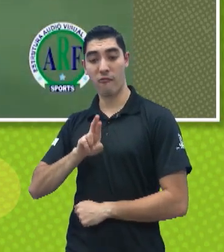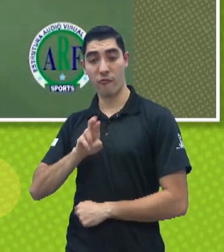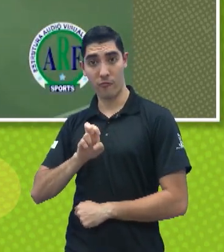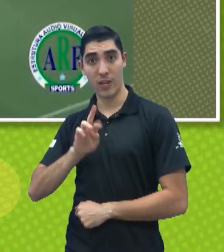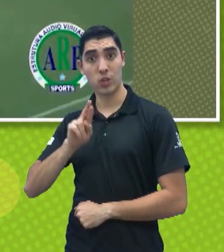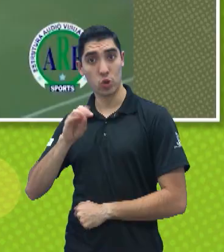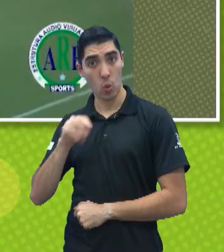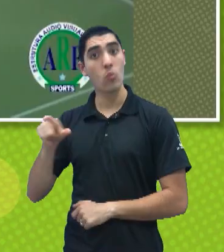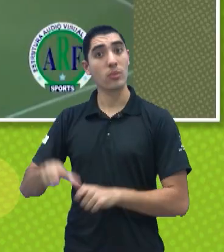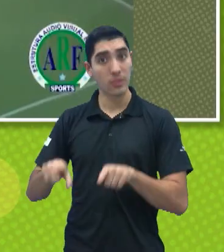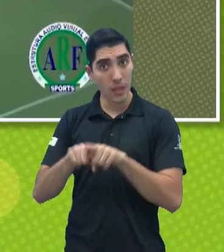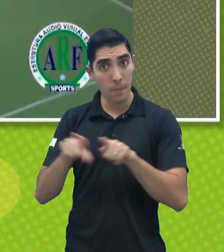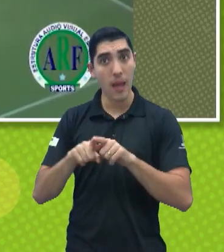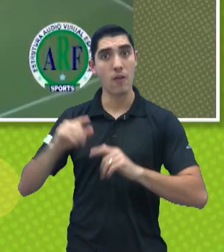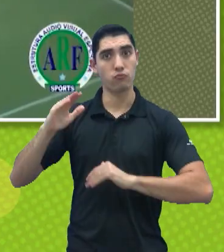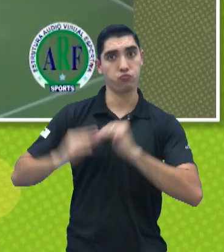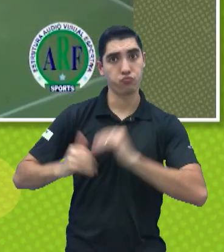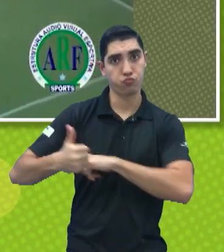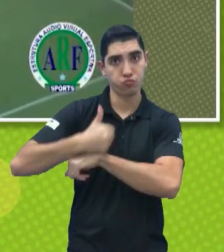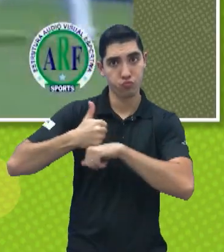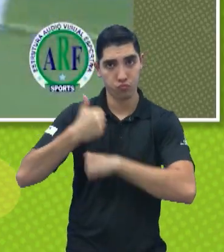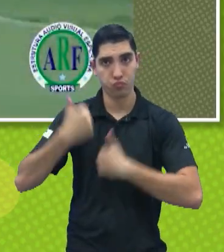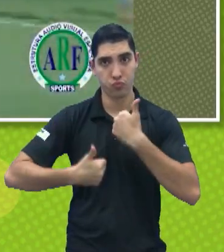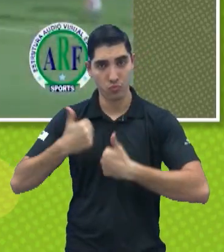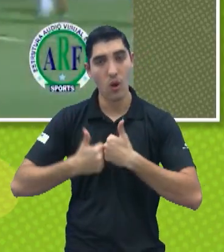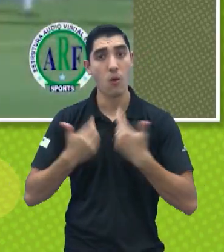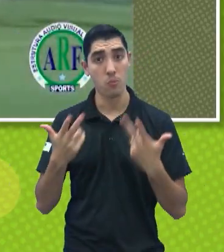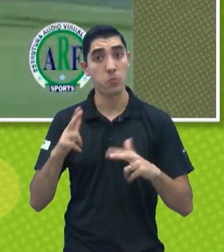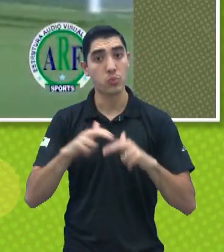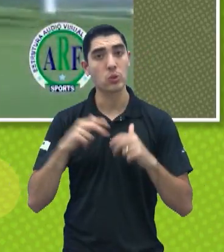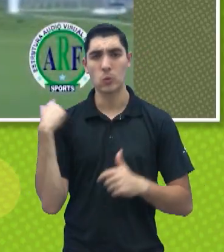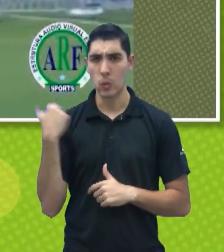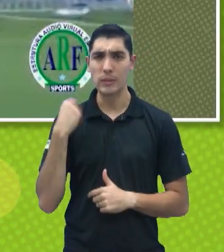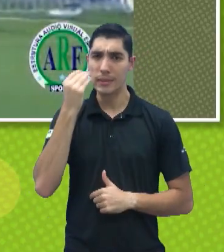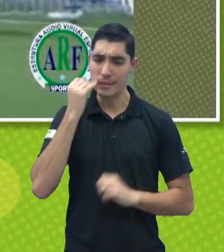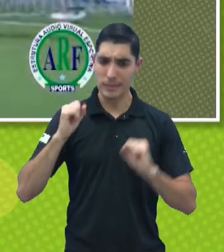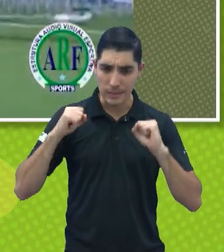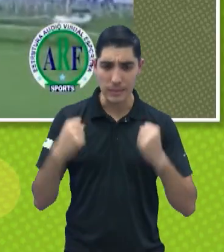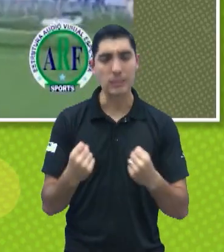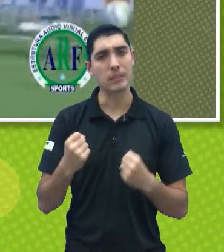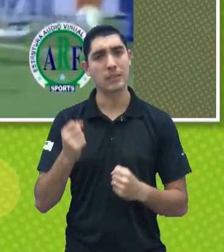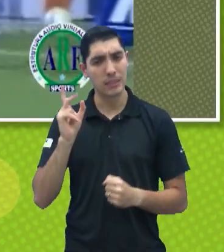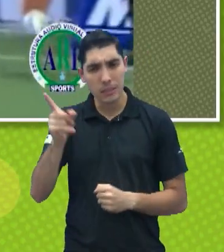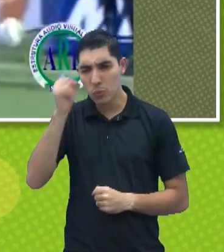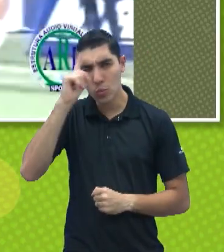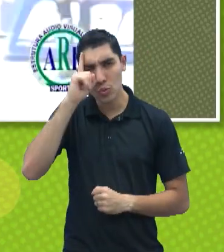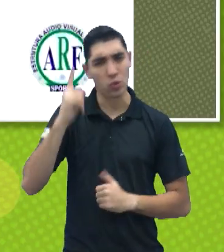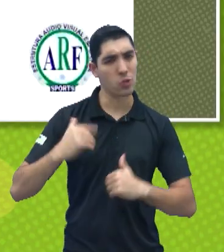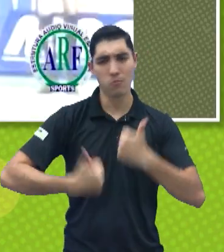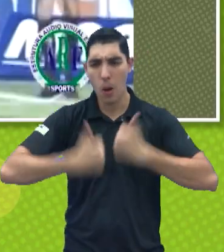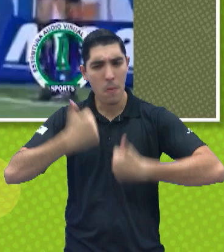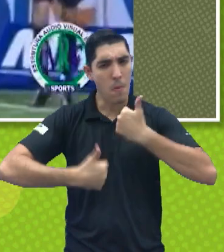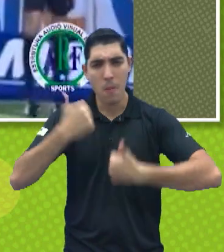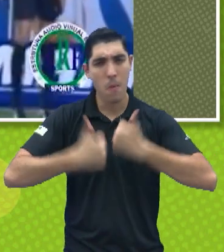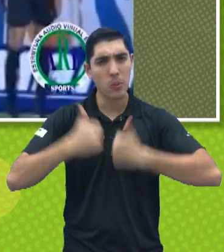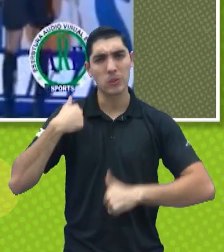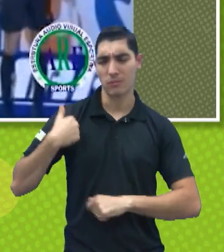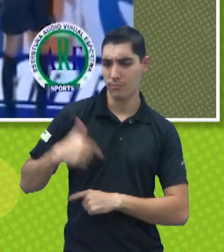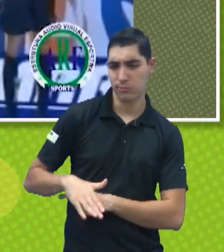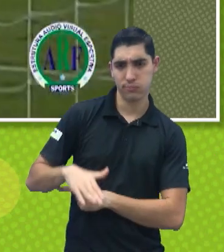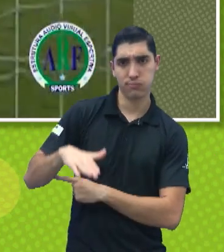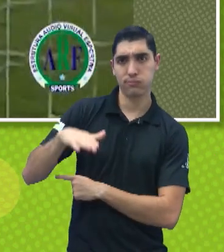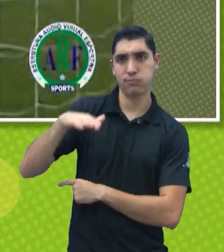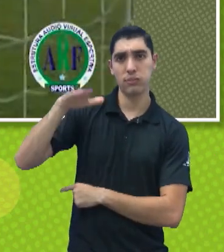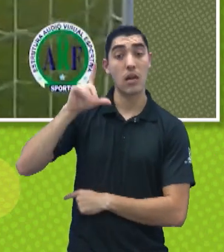a gente era o contrário, nossa mãe tinha que toda hora brigar lá pra gente subir, vão pra casa, e a gente querendo jogar bola. E aí, cara, ali despertou, né,